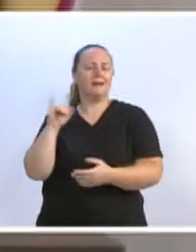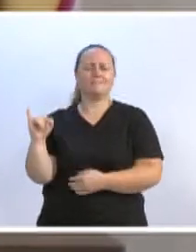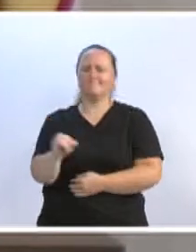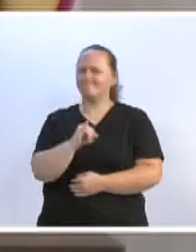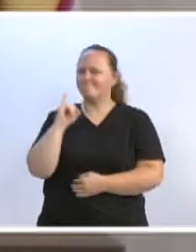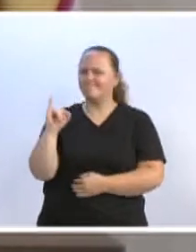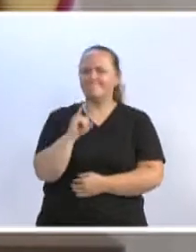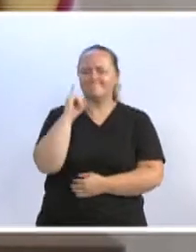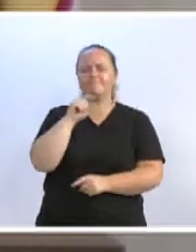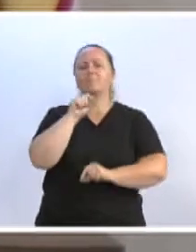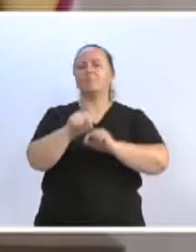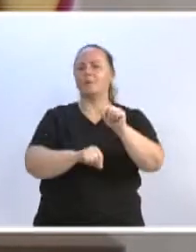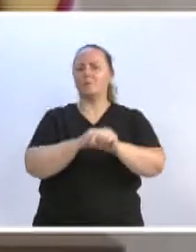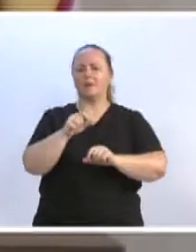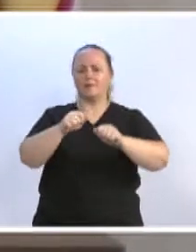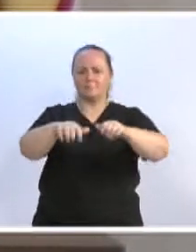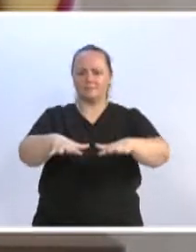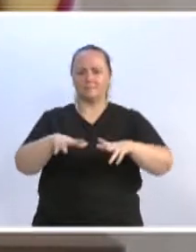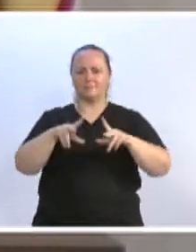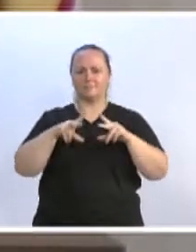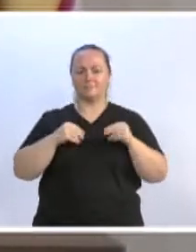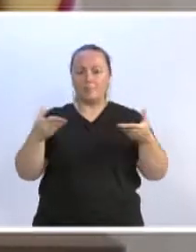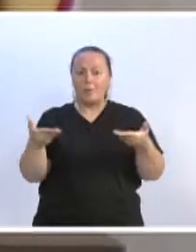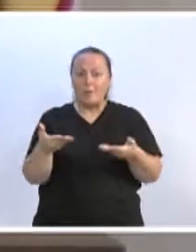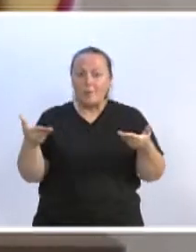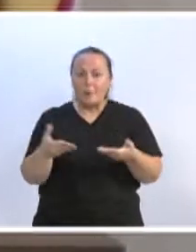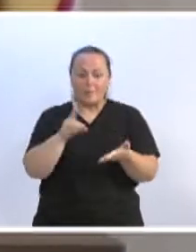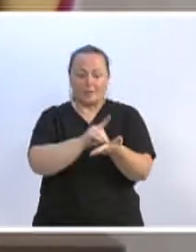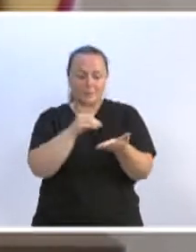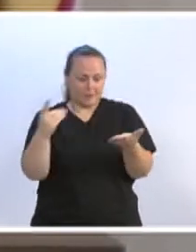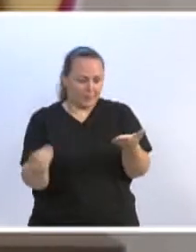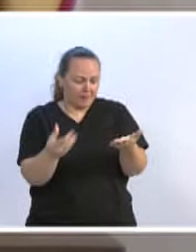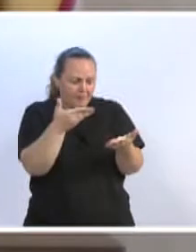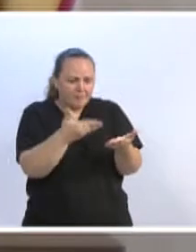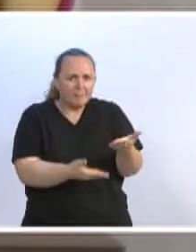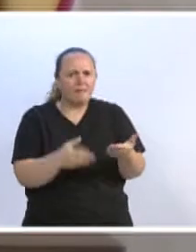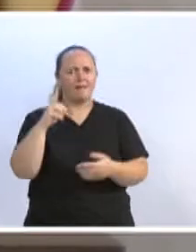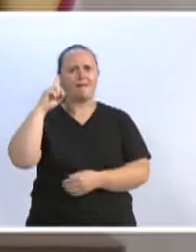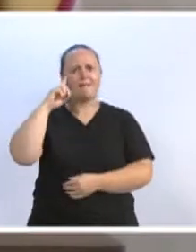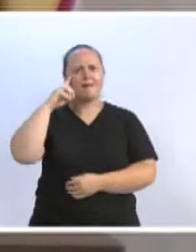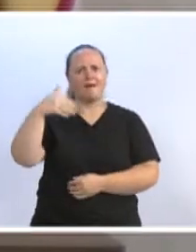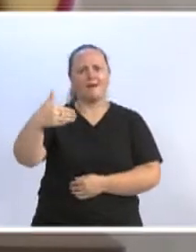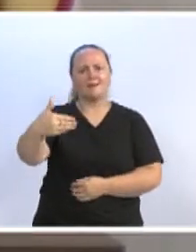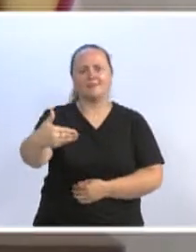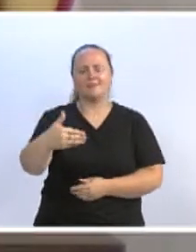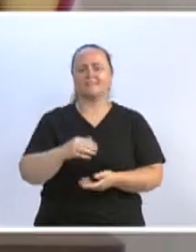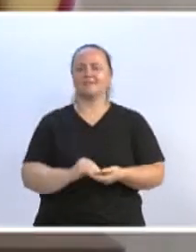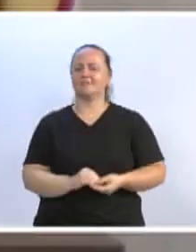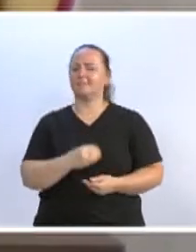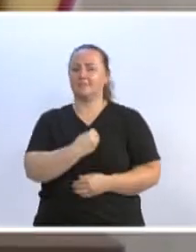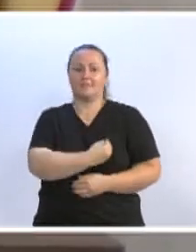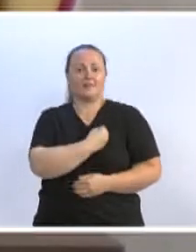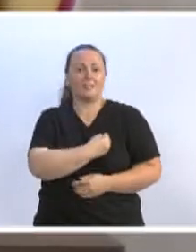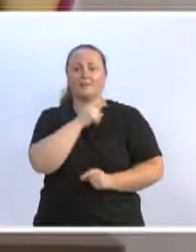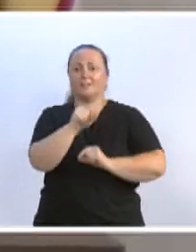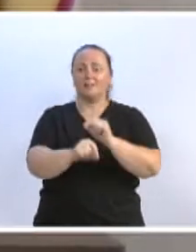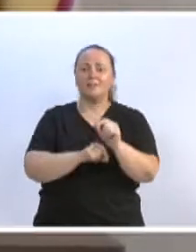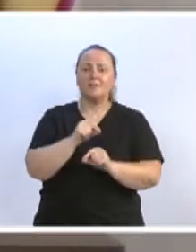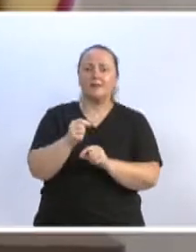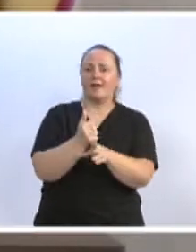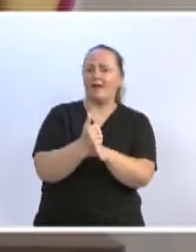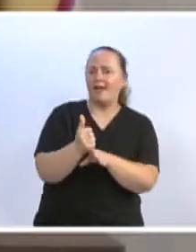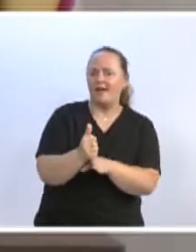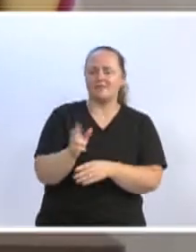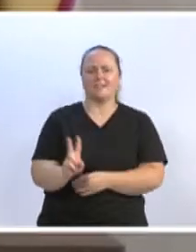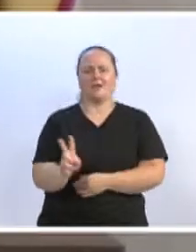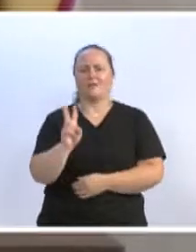dessa palavra de Deus no nosso dia a dia, na nossa vida e como referência dos valores éticos que nós temos.